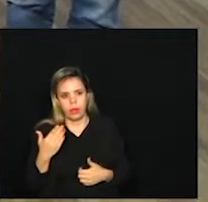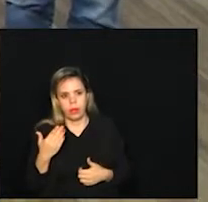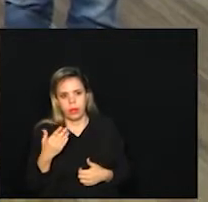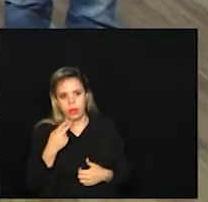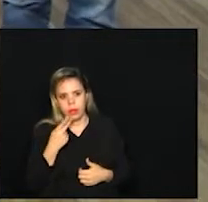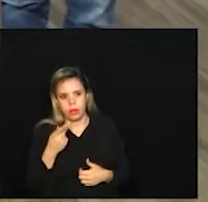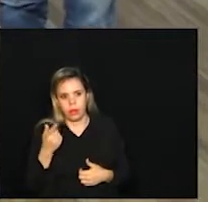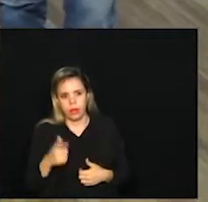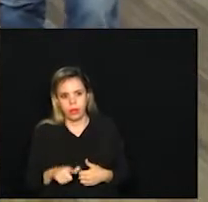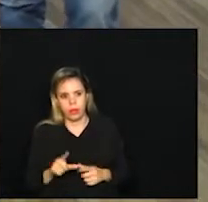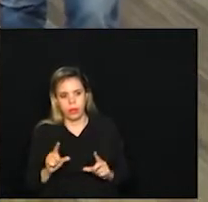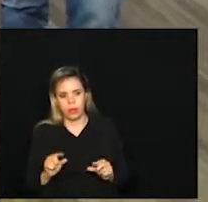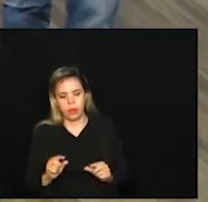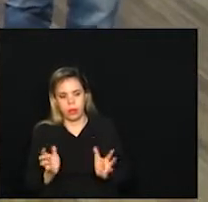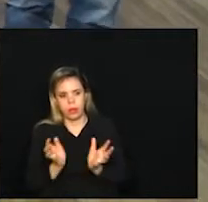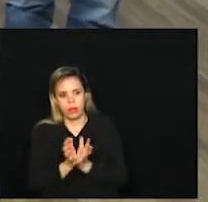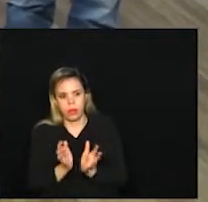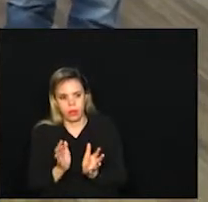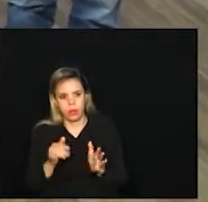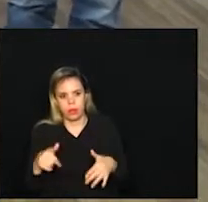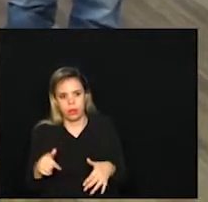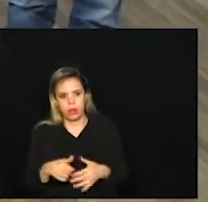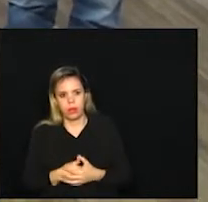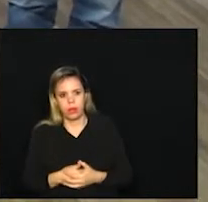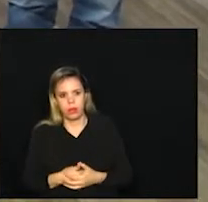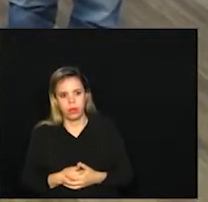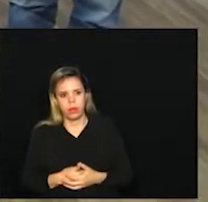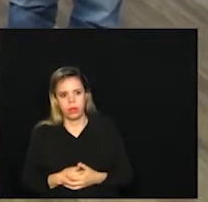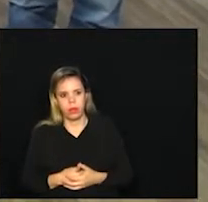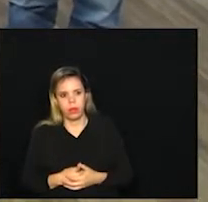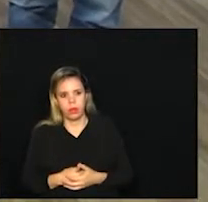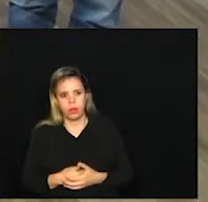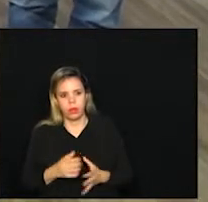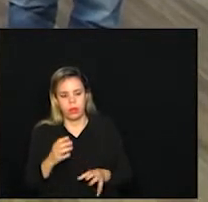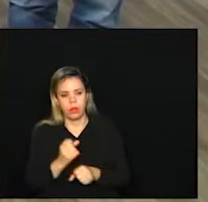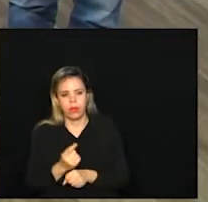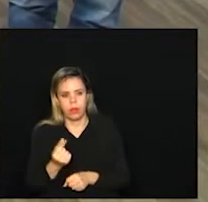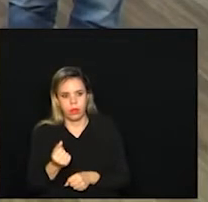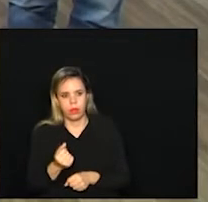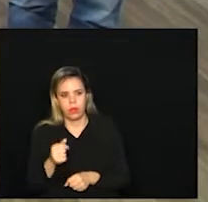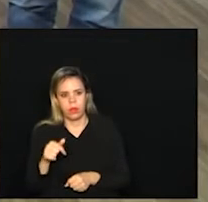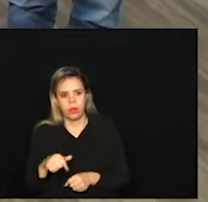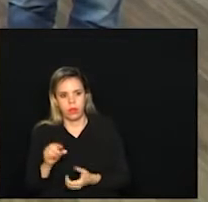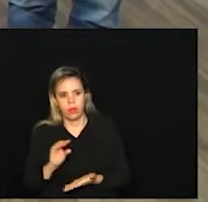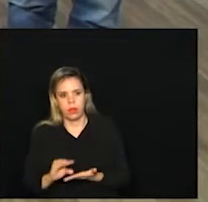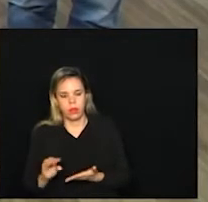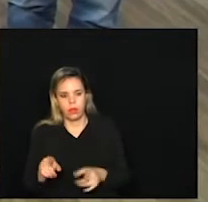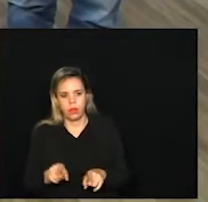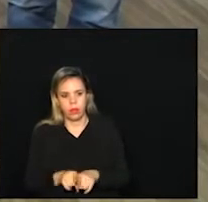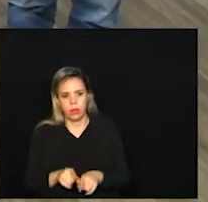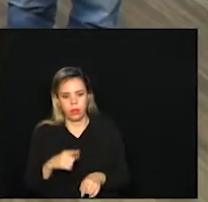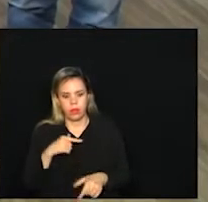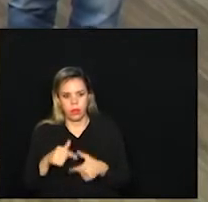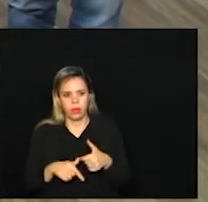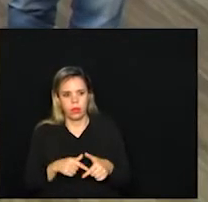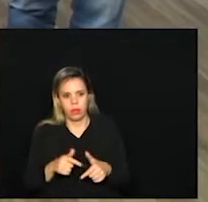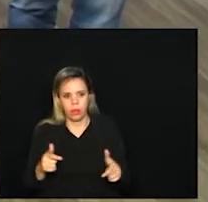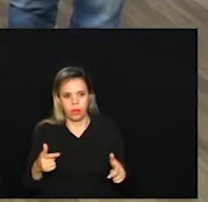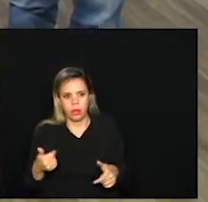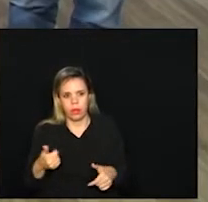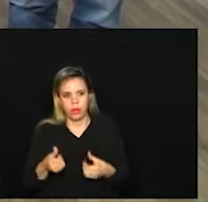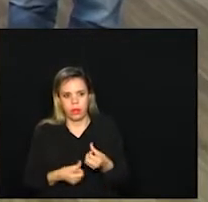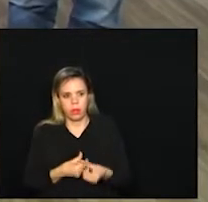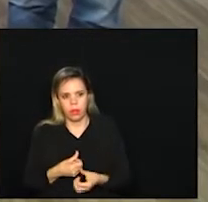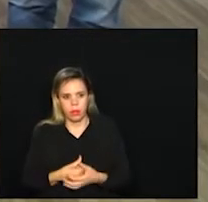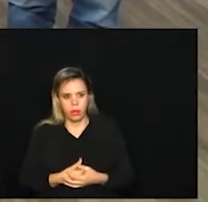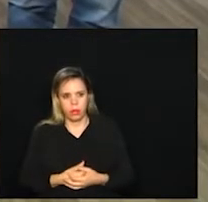agora a gente vai falar mais um pouquinho de uma comissão nesta vez a comissão de Finanças e orçamento que e ele é um trabalho intenso